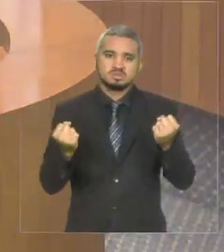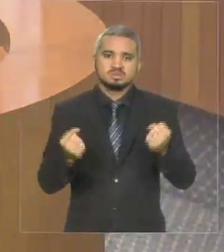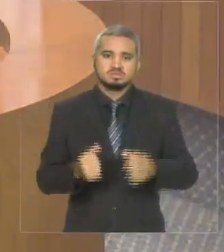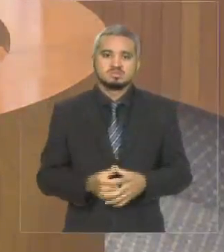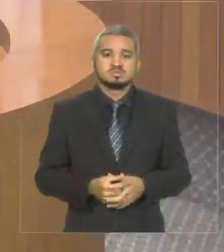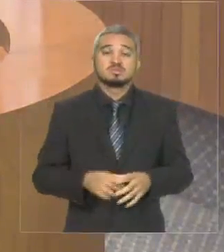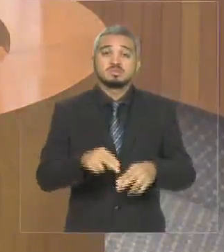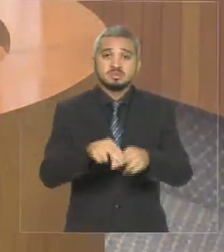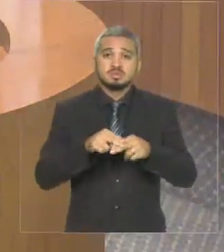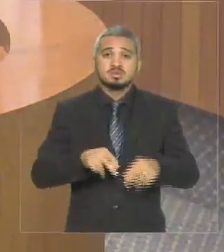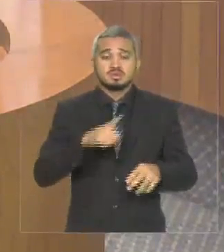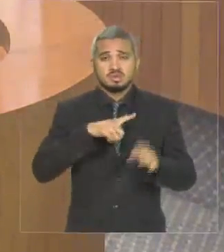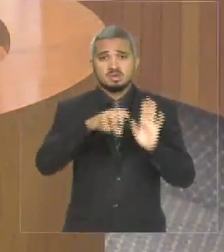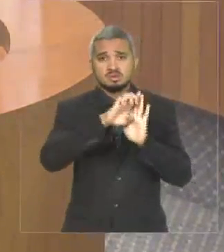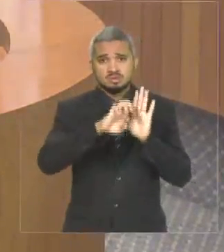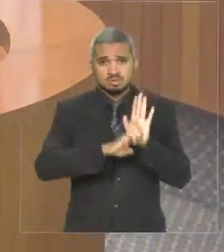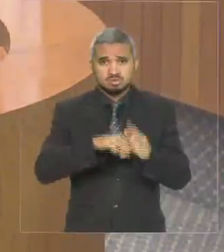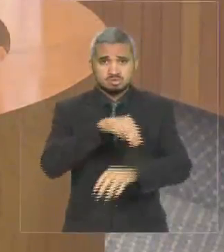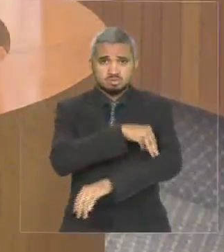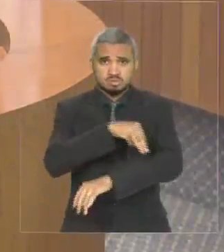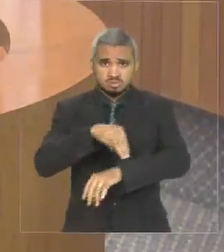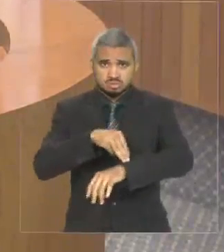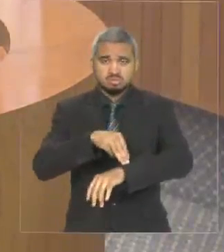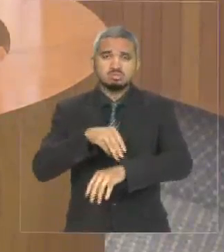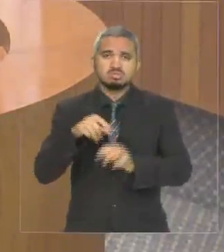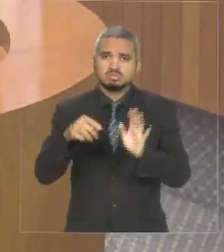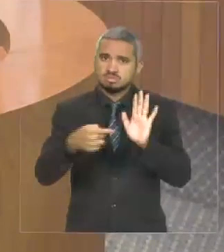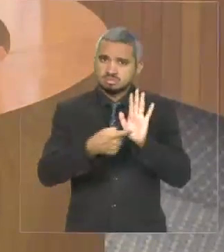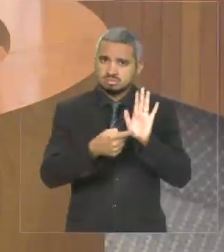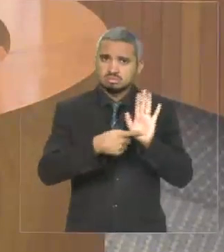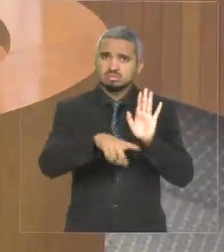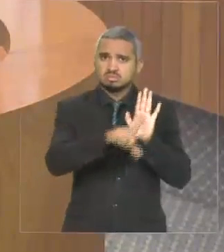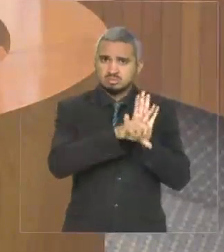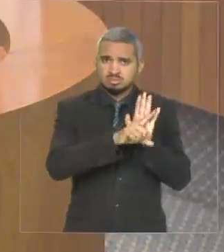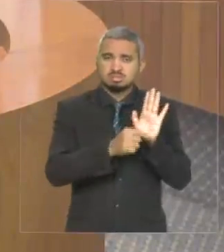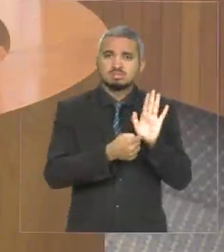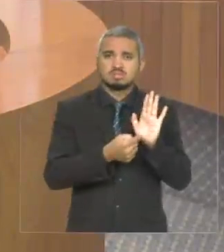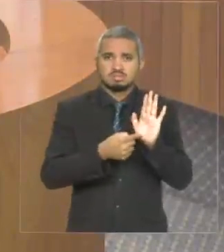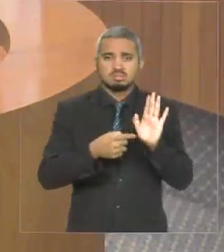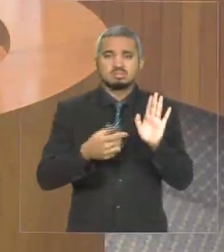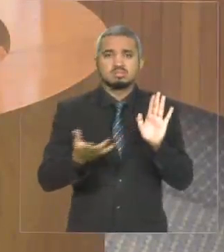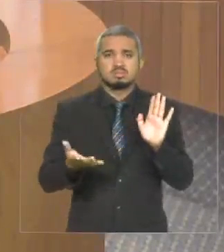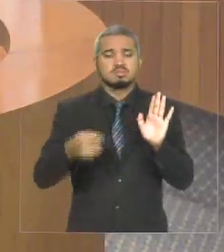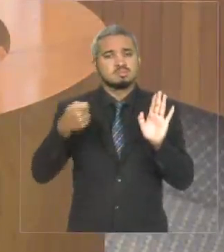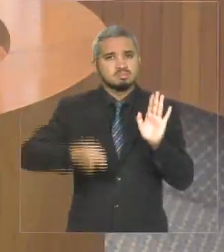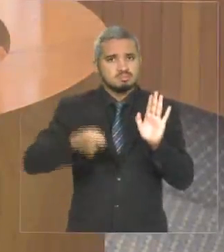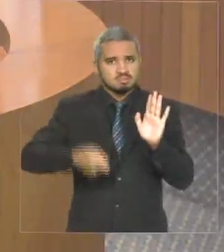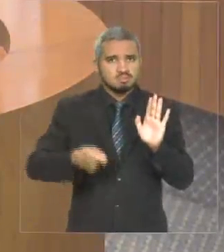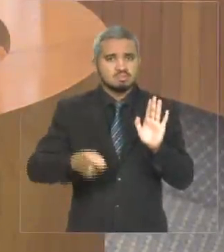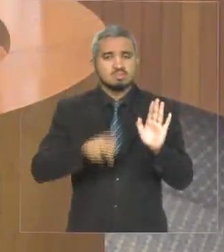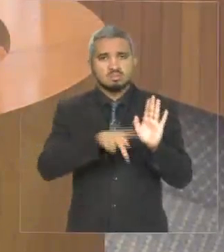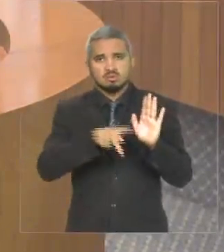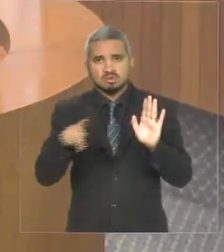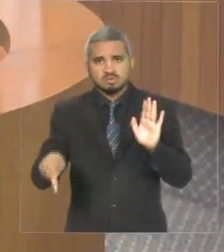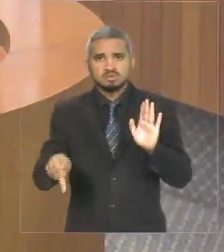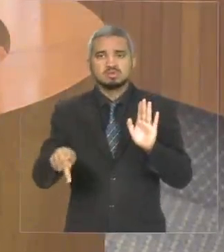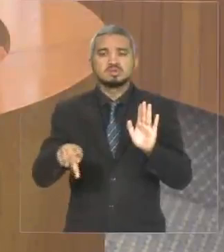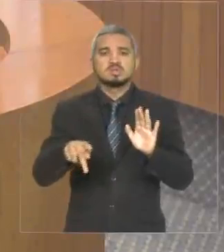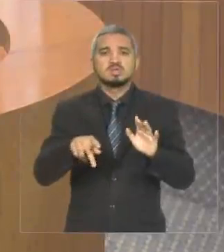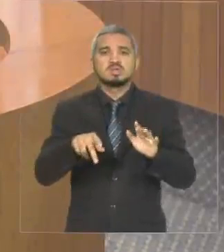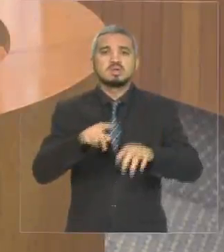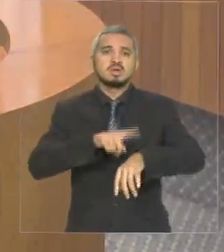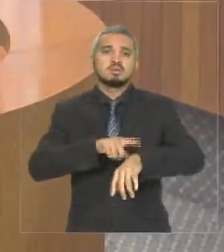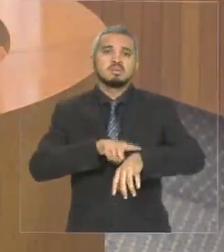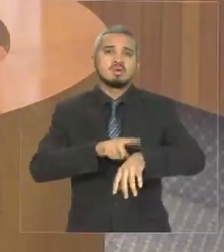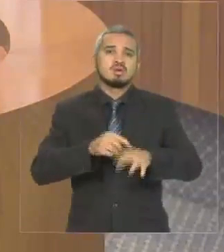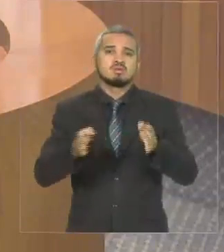Magistério não teria lutado tanto tempo para assegurar o direito da inamovibilidade dos professores durante o estágio